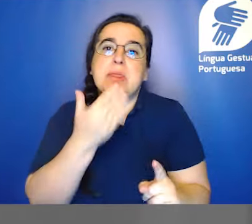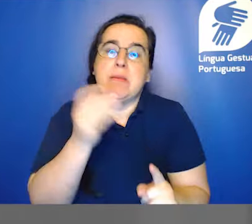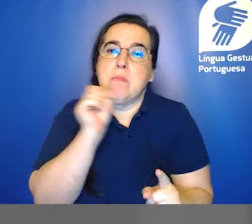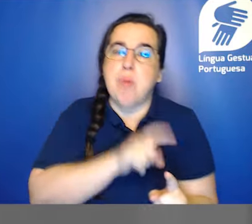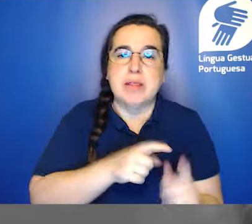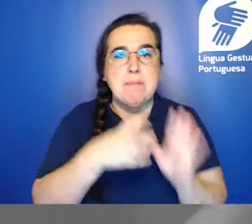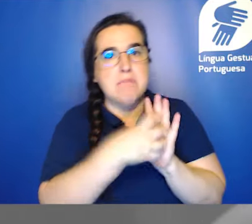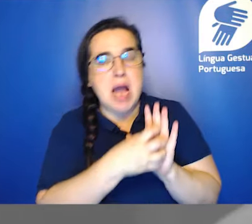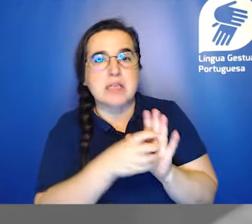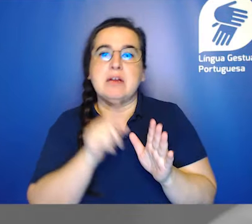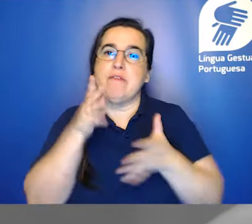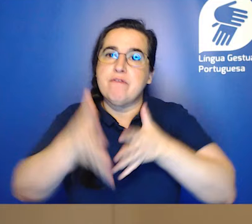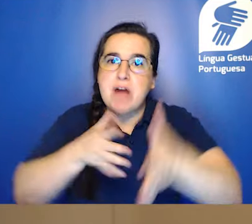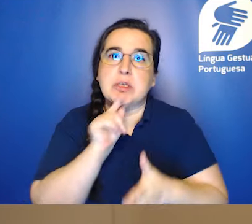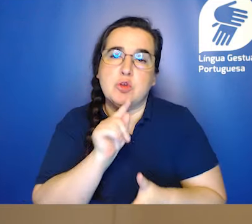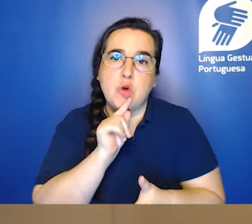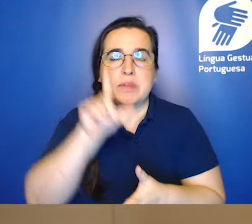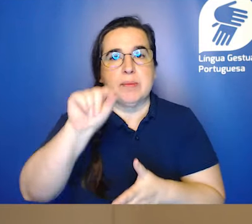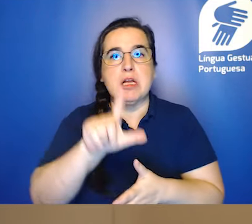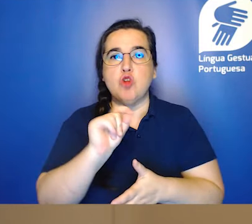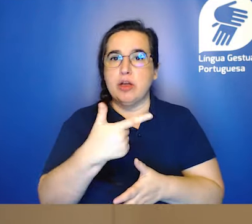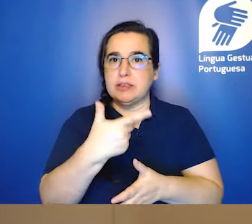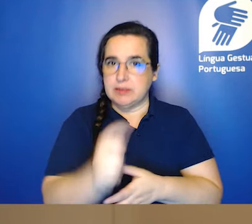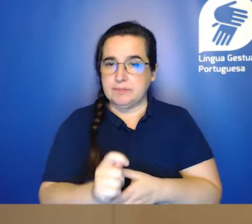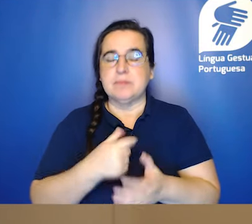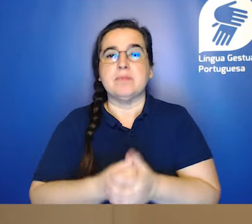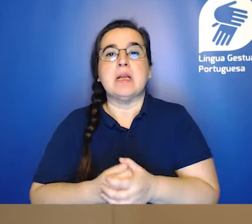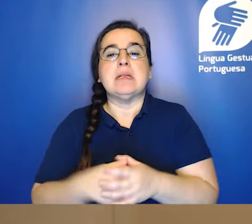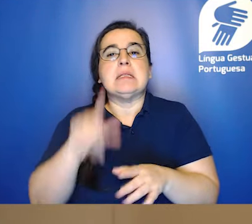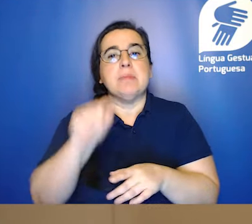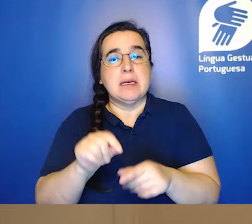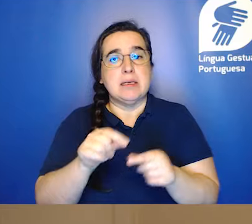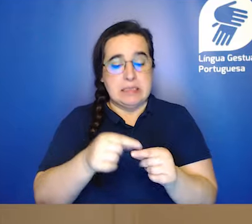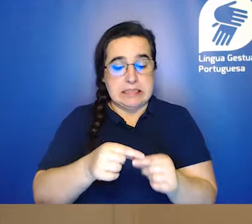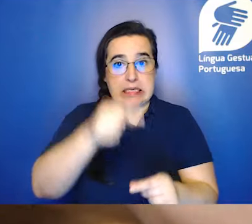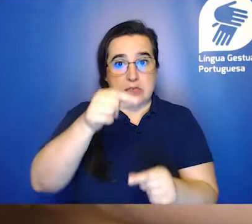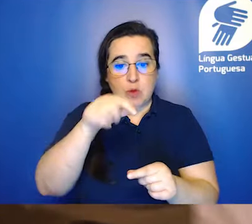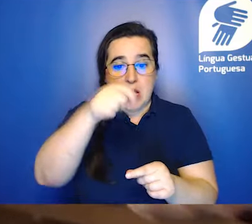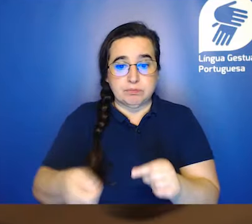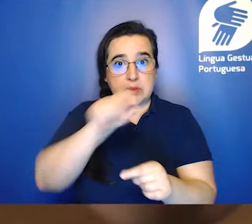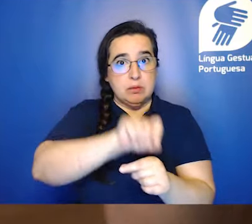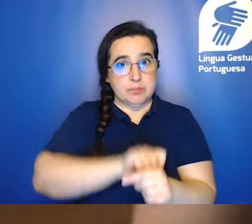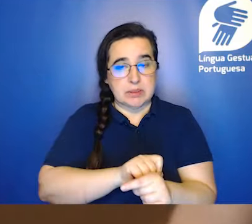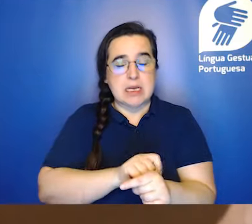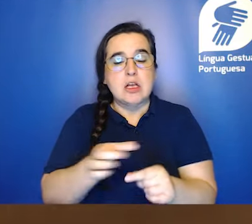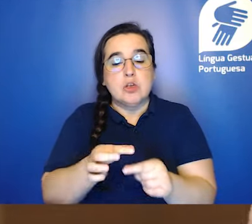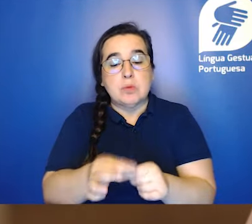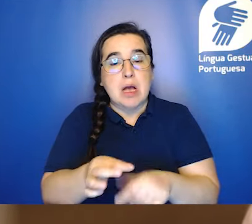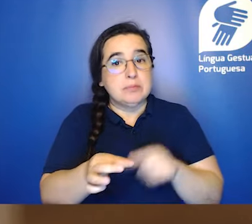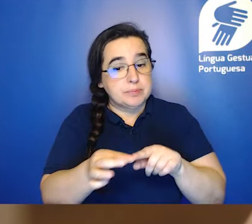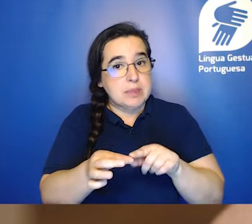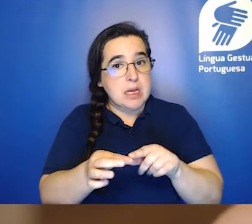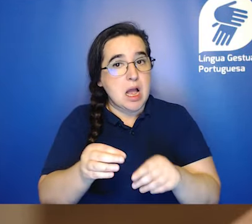o resultado for positivo, podem pedir-lhe a marca, o nome do fabricante e o lote. Retire a zaragatoa